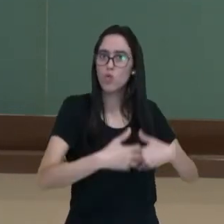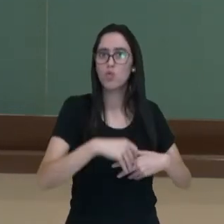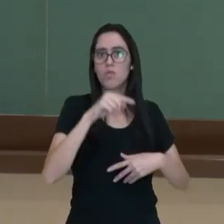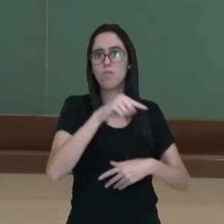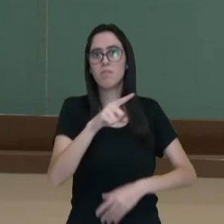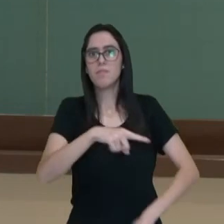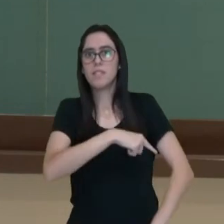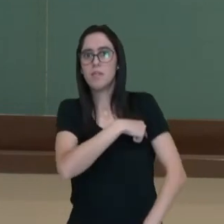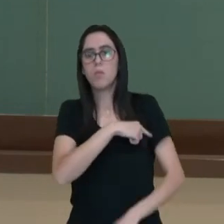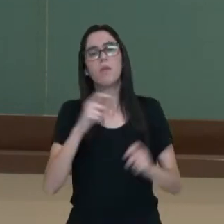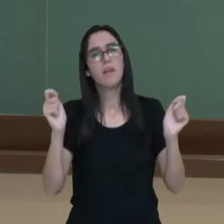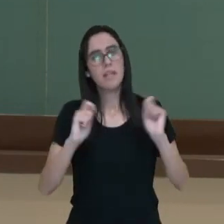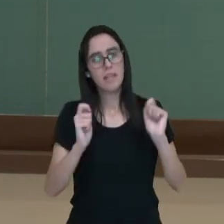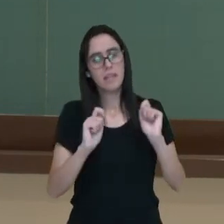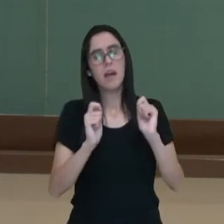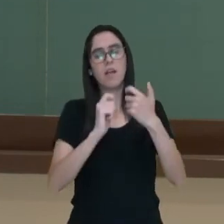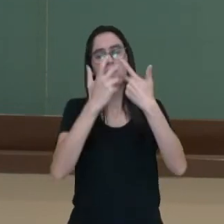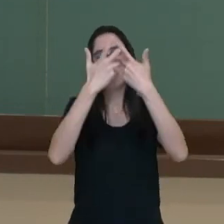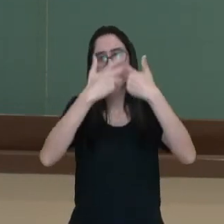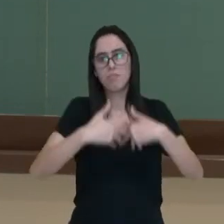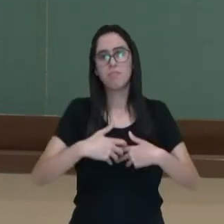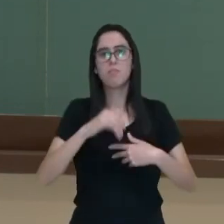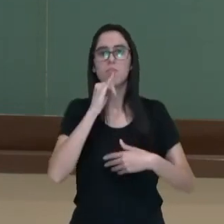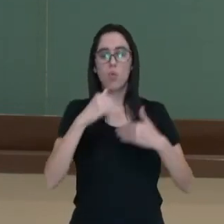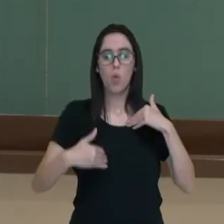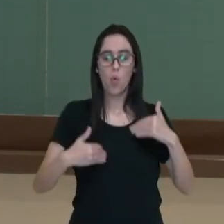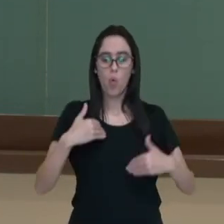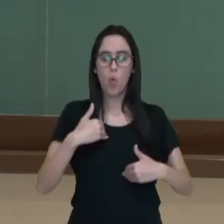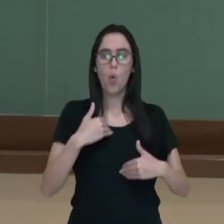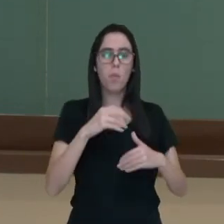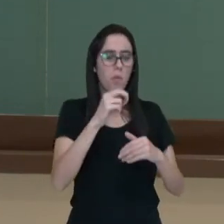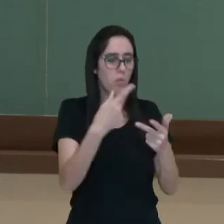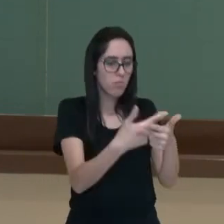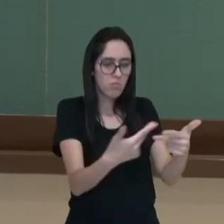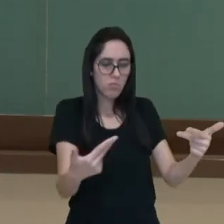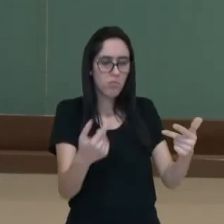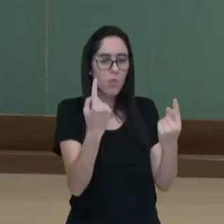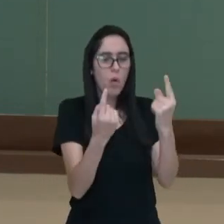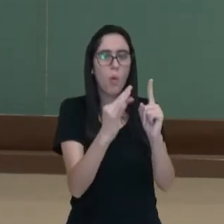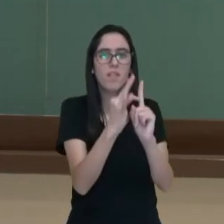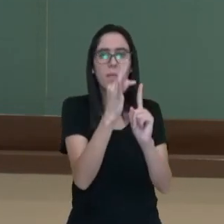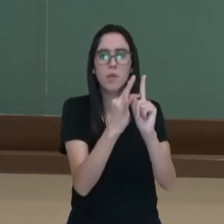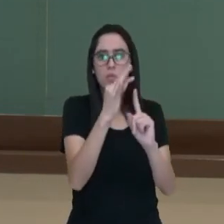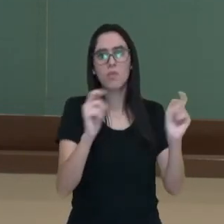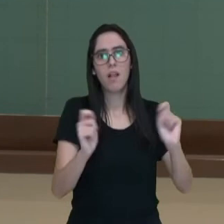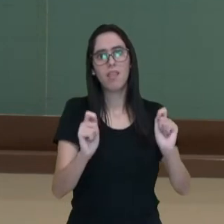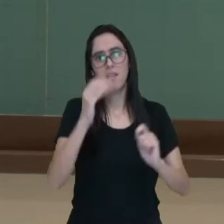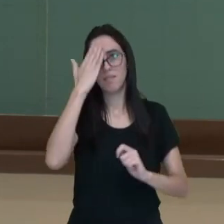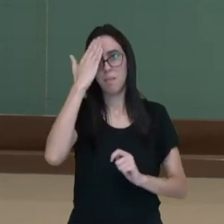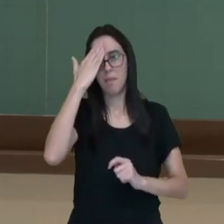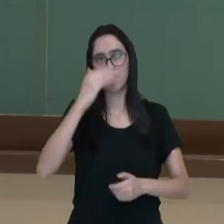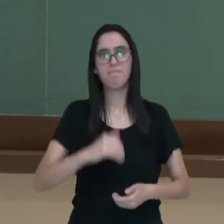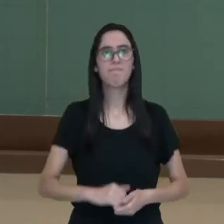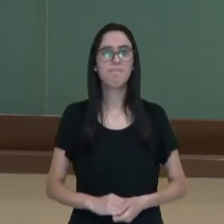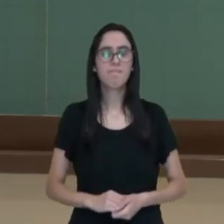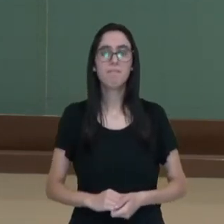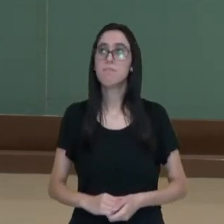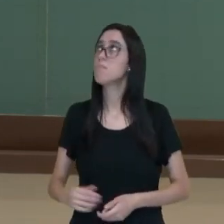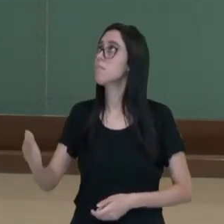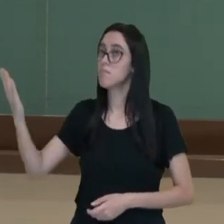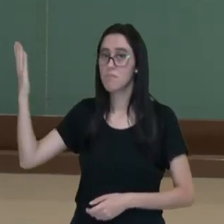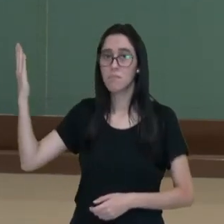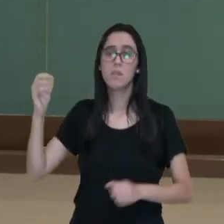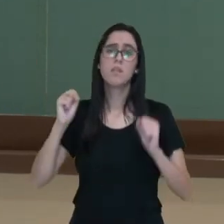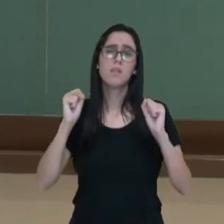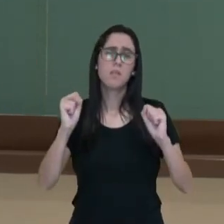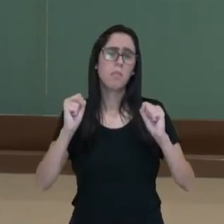você consegue medir a temperatura do corpo usando o conceito das escalas termométricas. O termômetro você pode ter